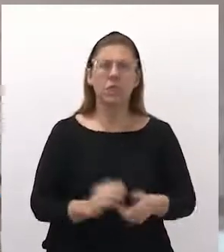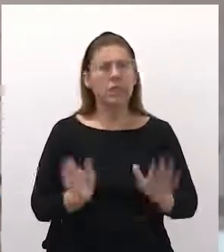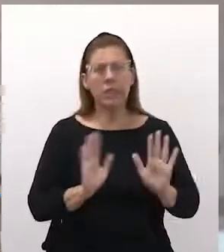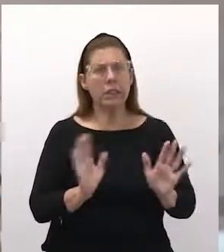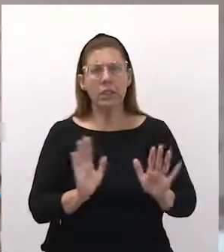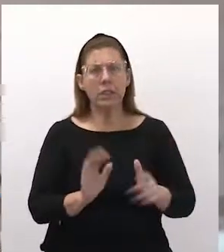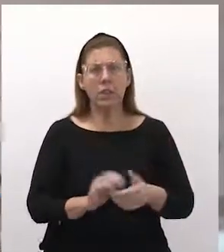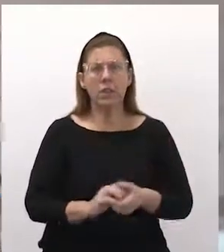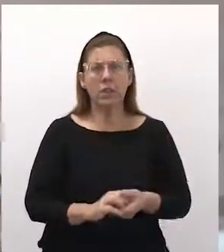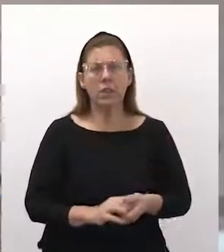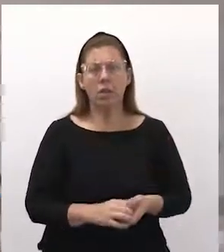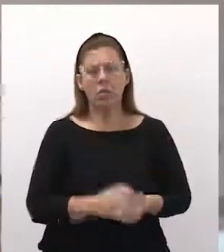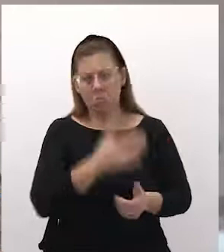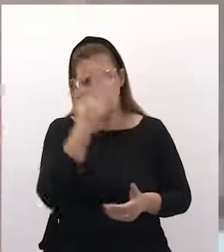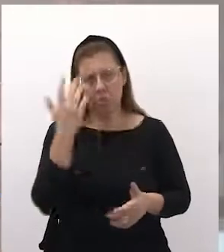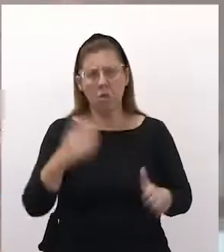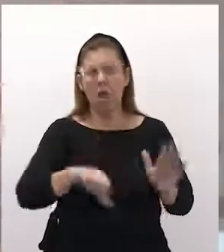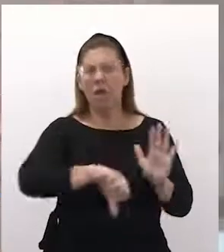como